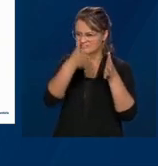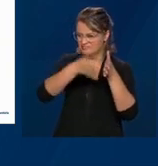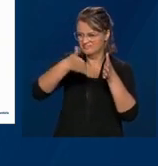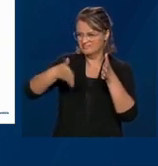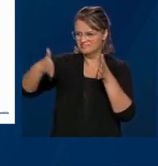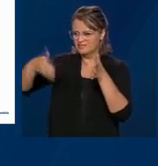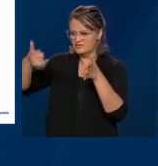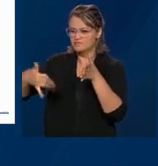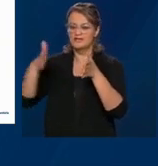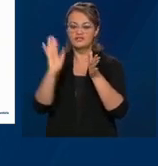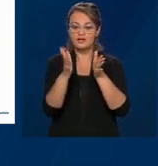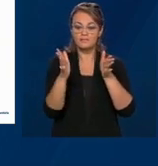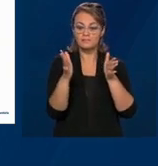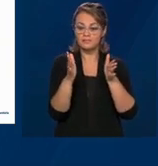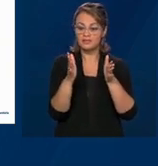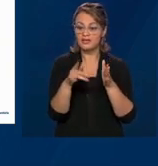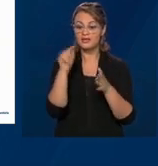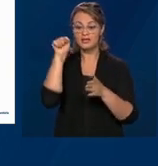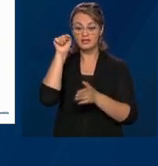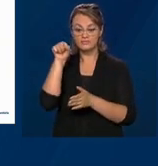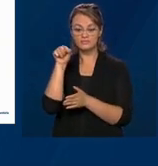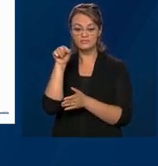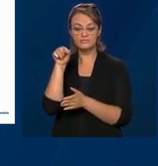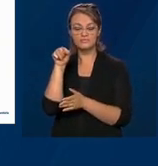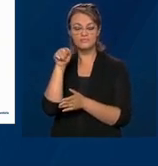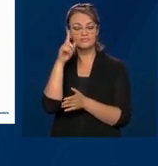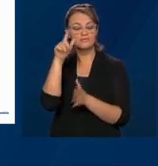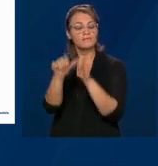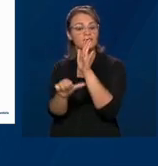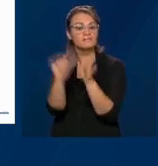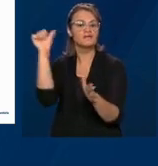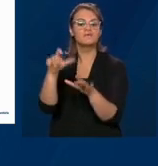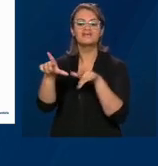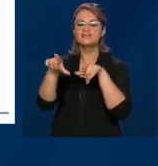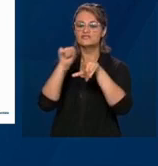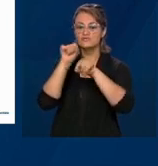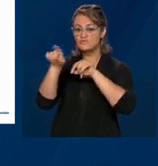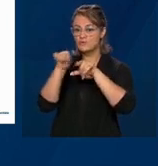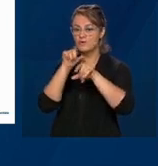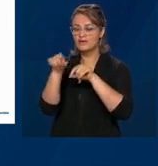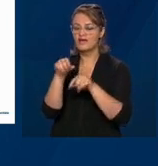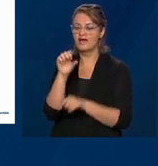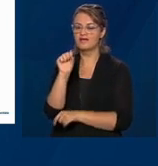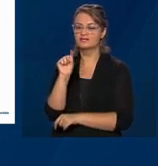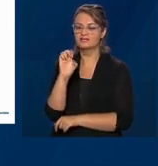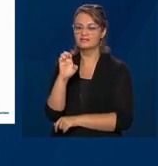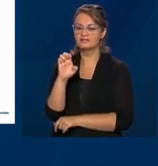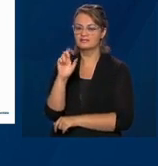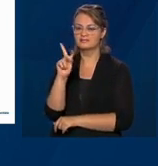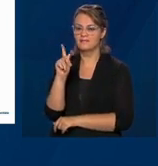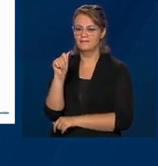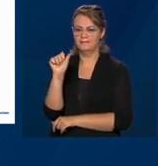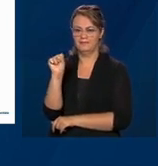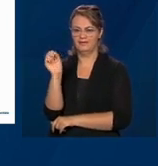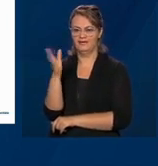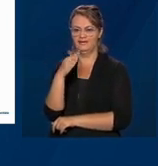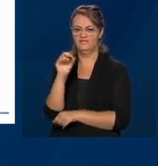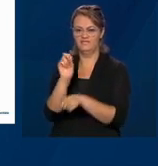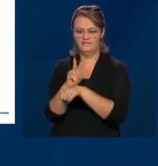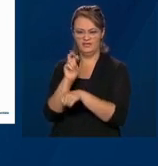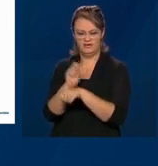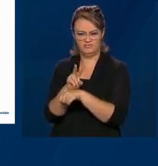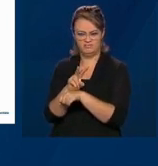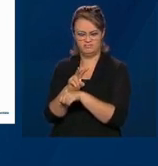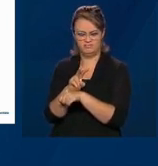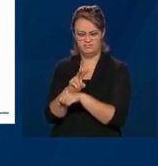vocês, foram, primeiro, a escolha das cepas virais para a geração da semente. Como eu disse para vocês, dentre essas